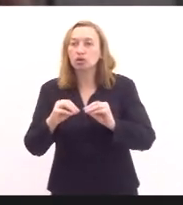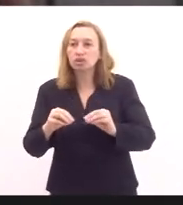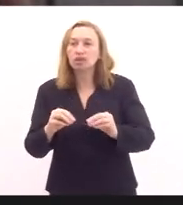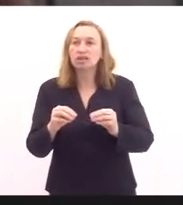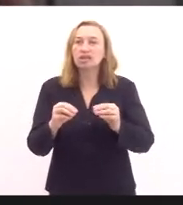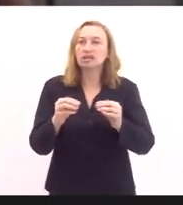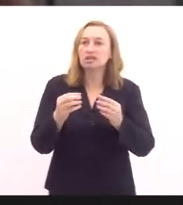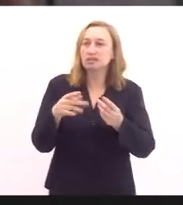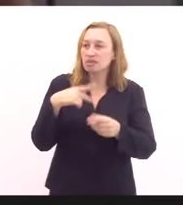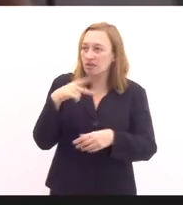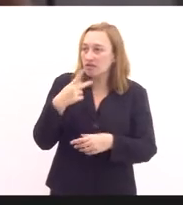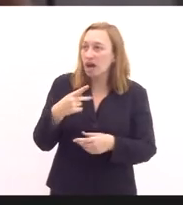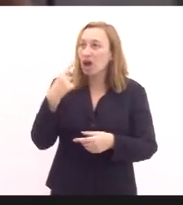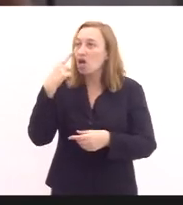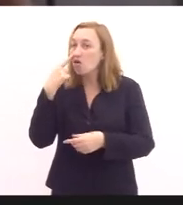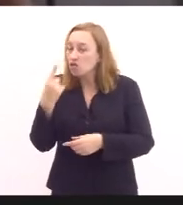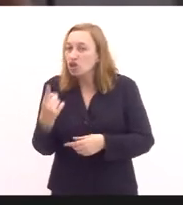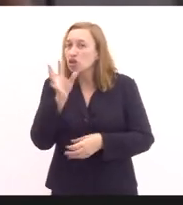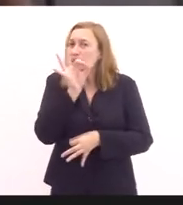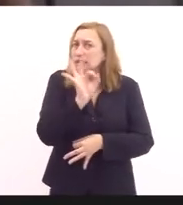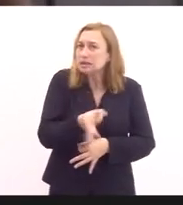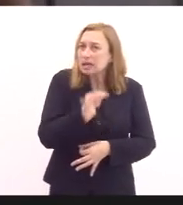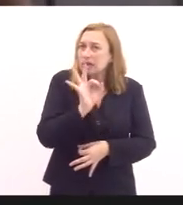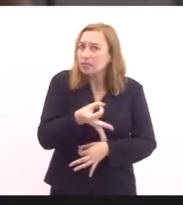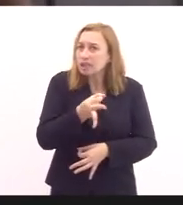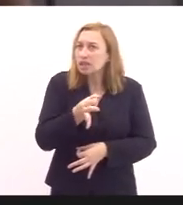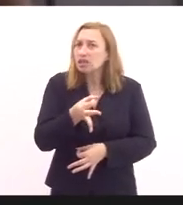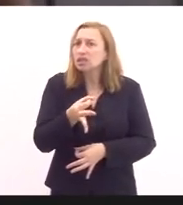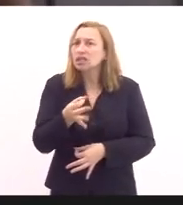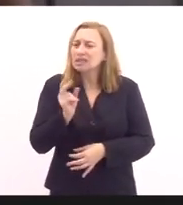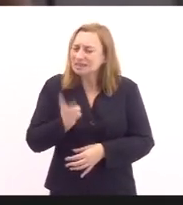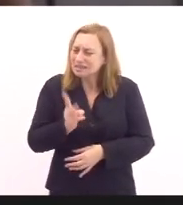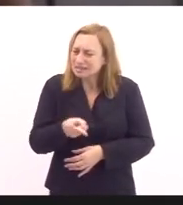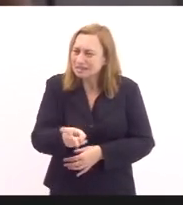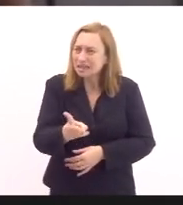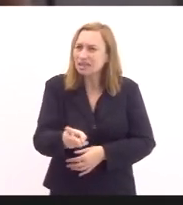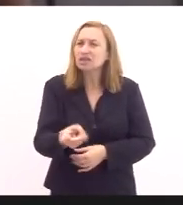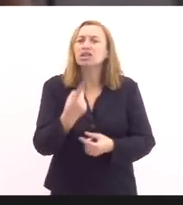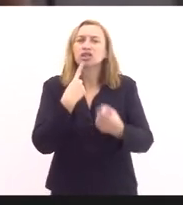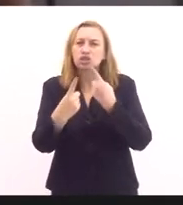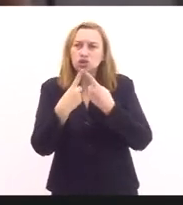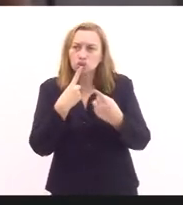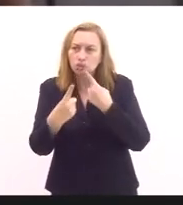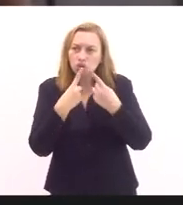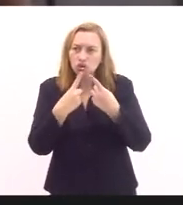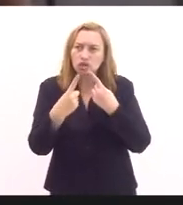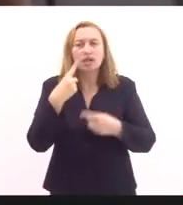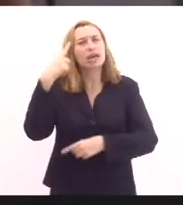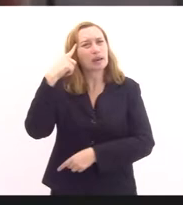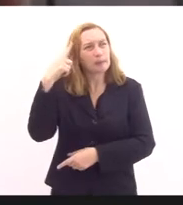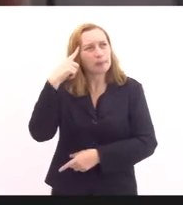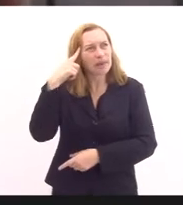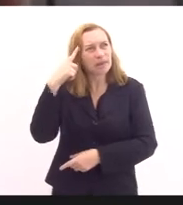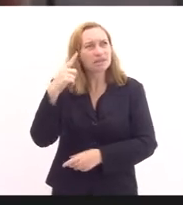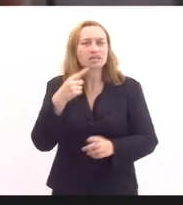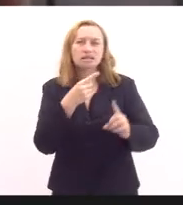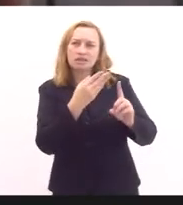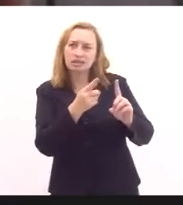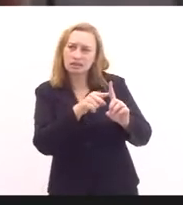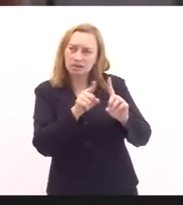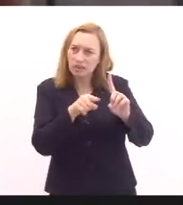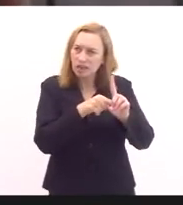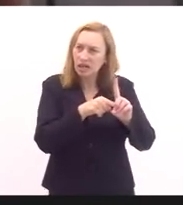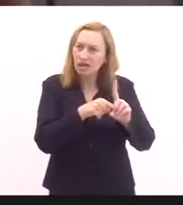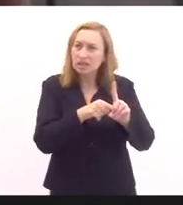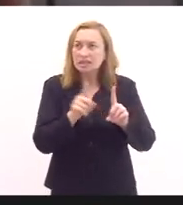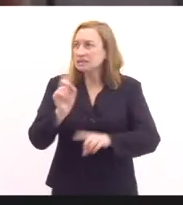minhas provocações eu deixo exatamente para que a gente sempre discuta e pense na população materna